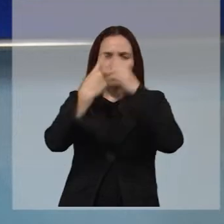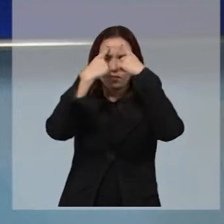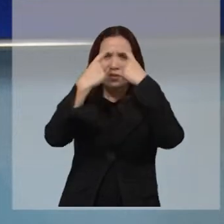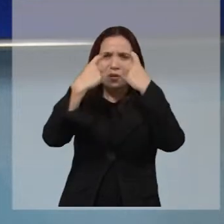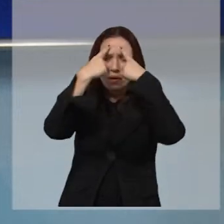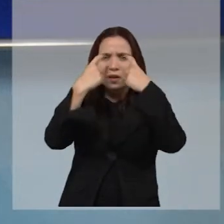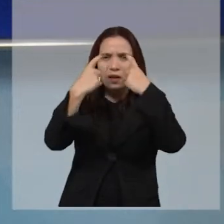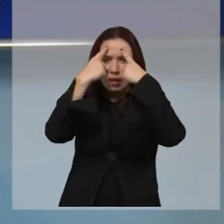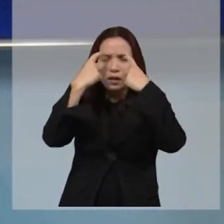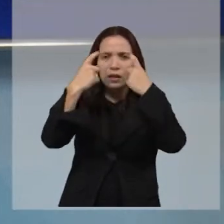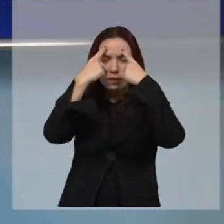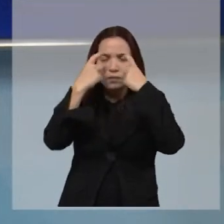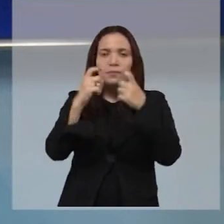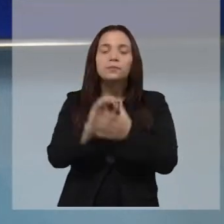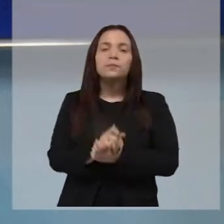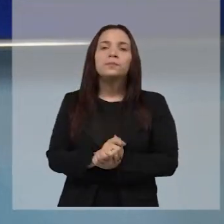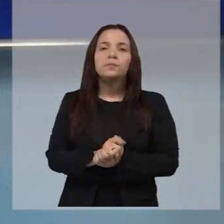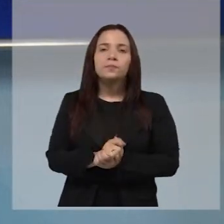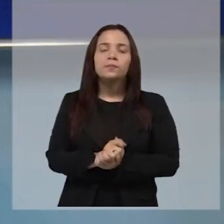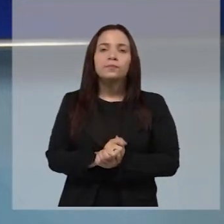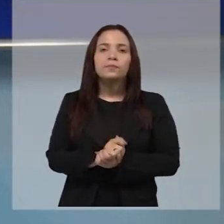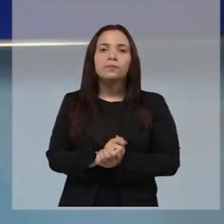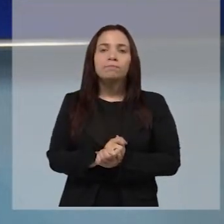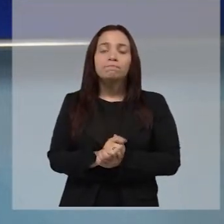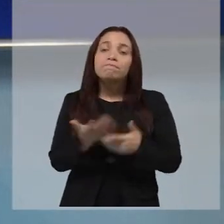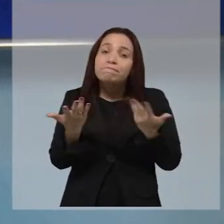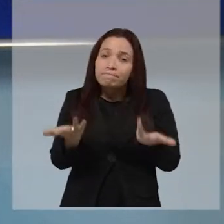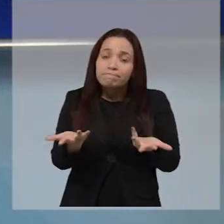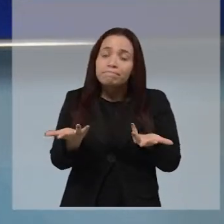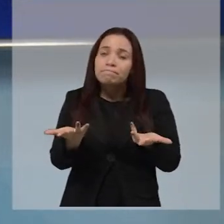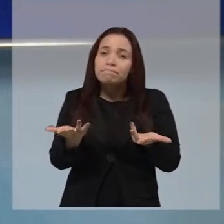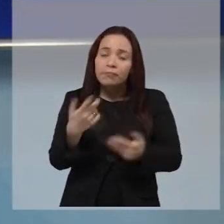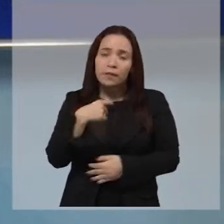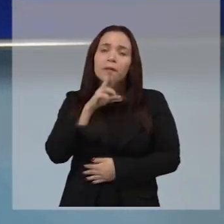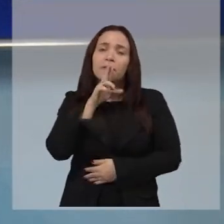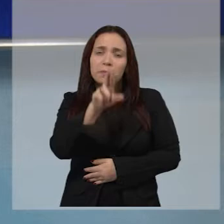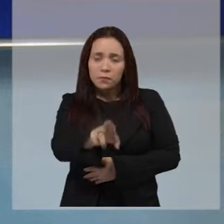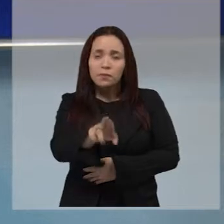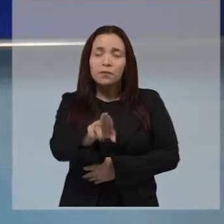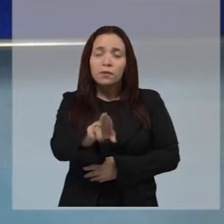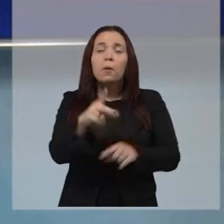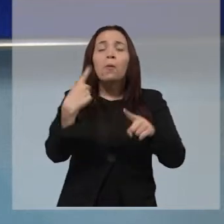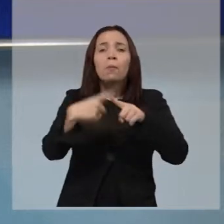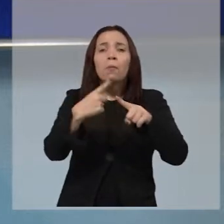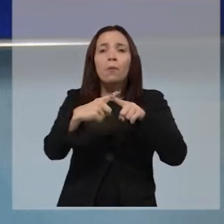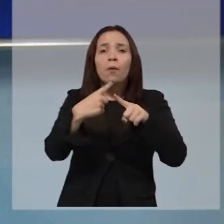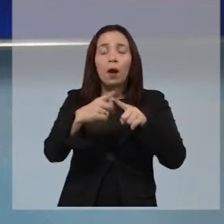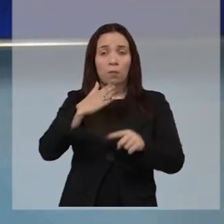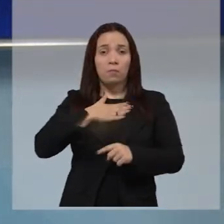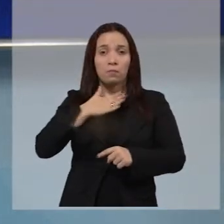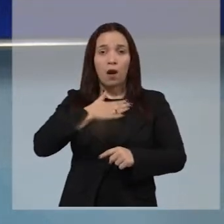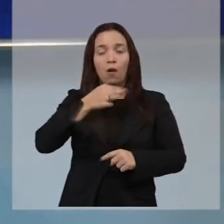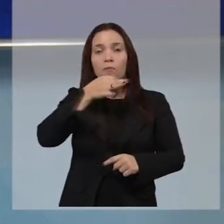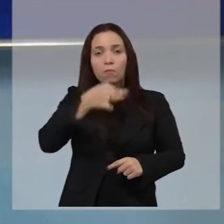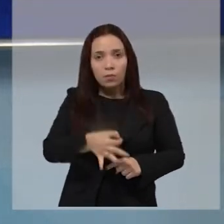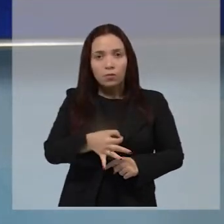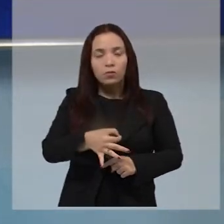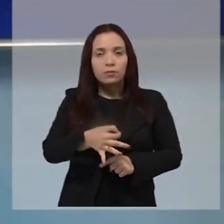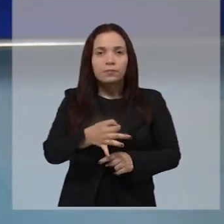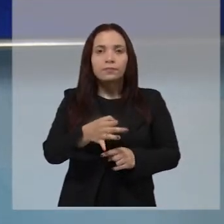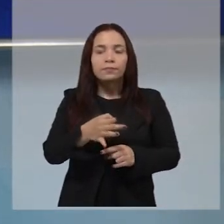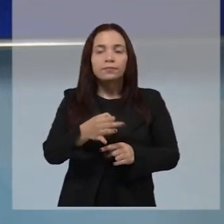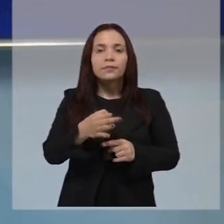seus mais graves, digamos, atentados? Simples assim. Decorre de, no meu ponto de